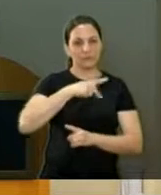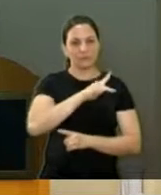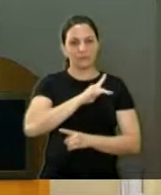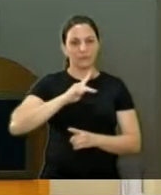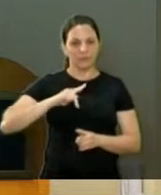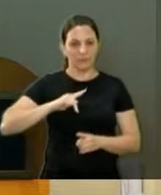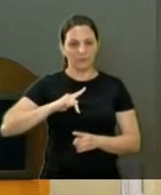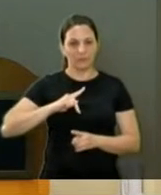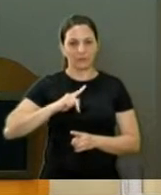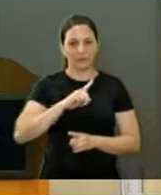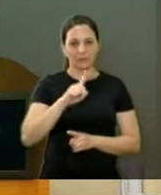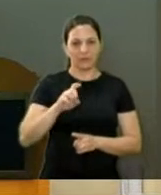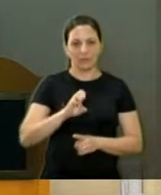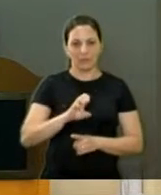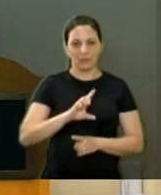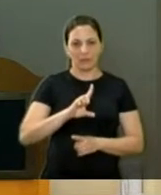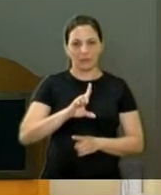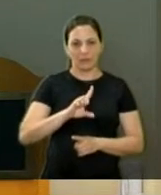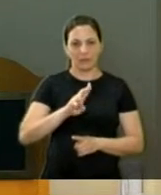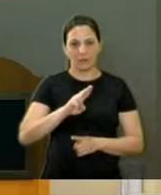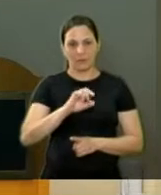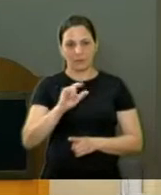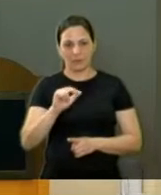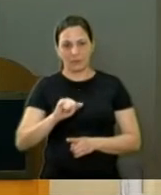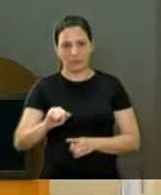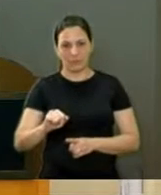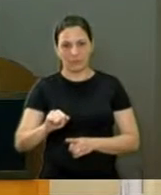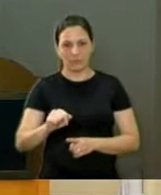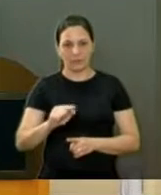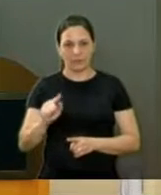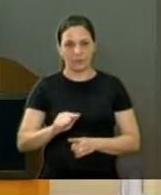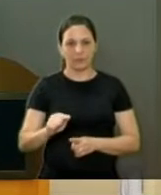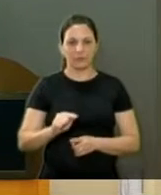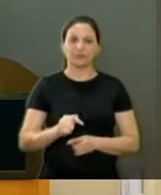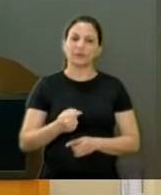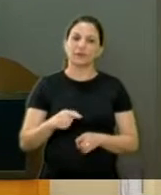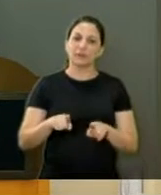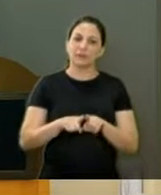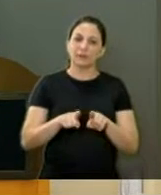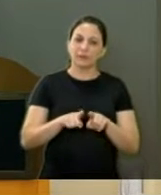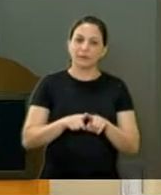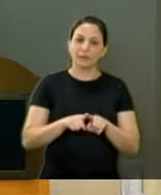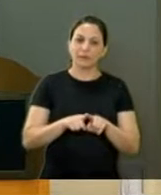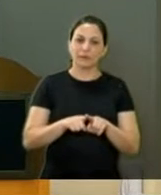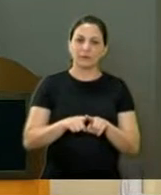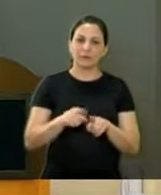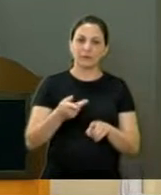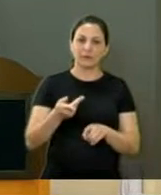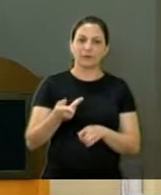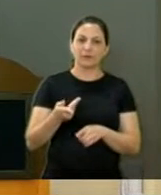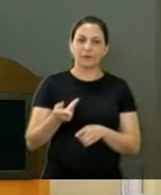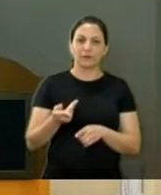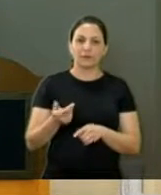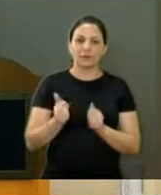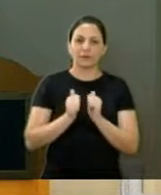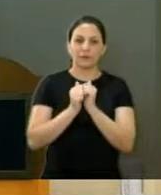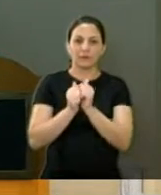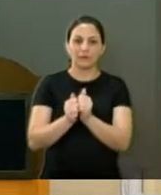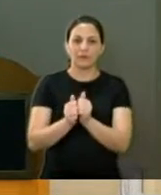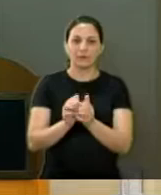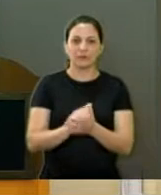zé luís eo seu colega também e agora